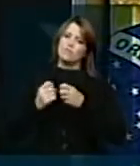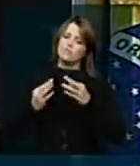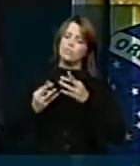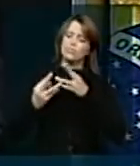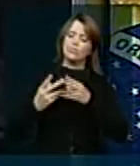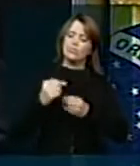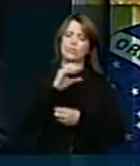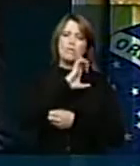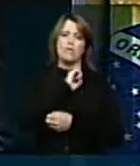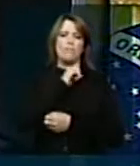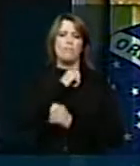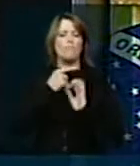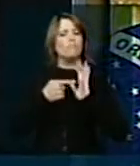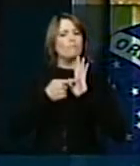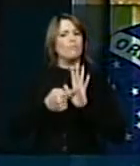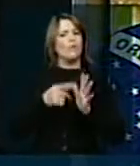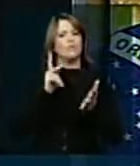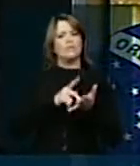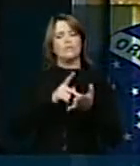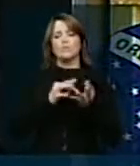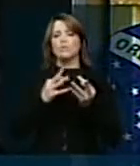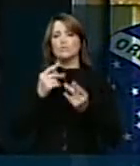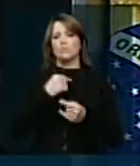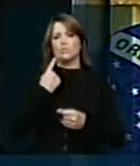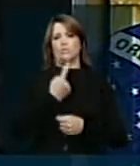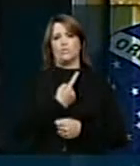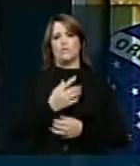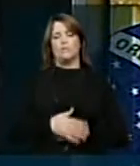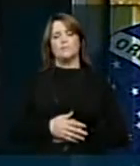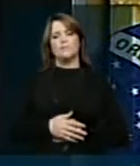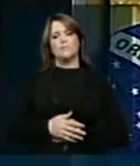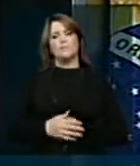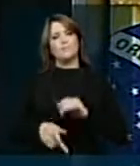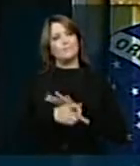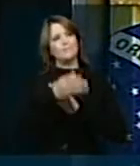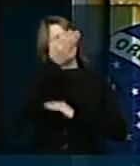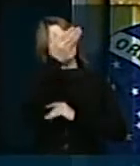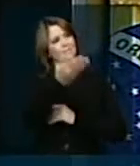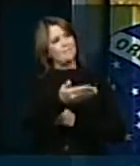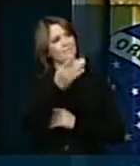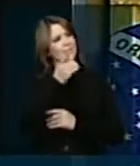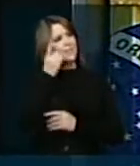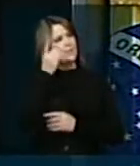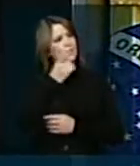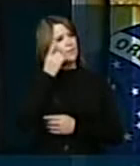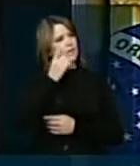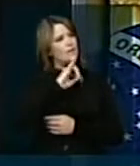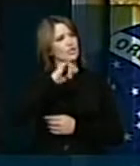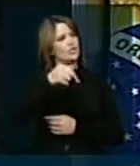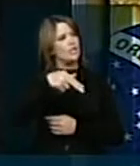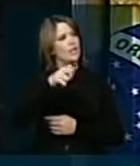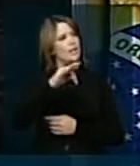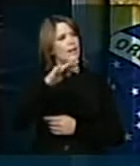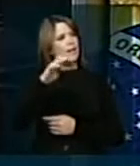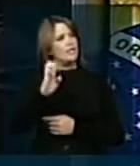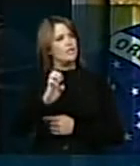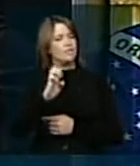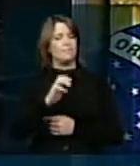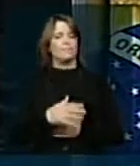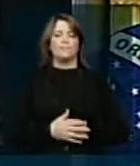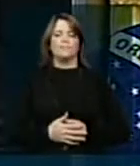amor são exemplos para todos nós. E na sua pessoa, deputada